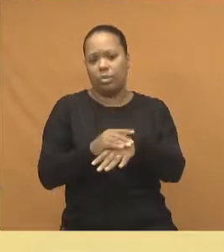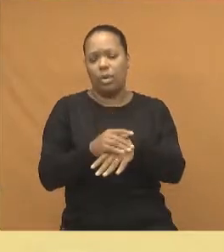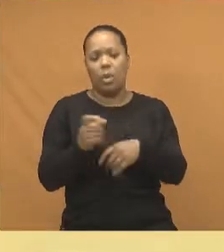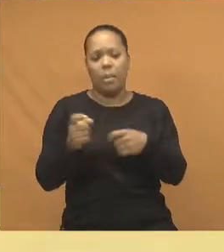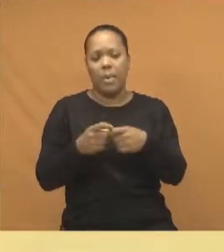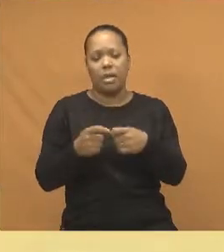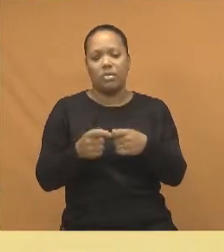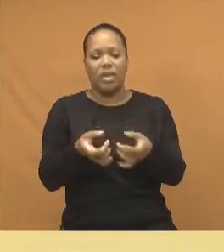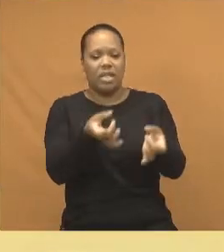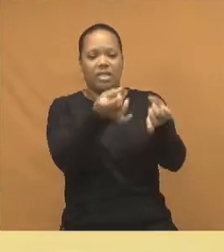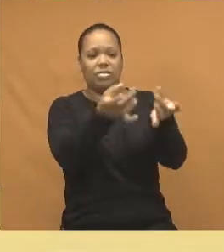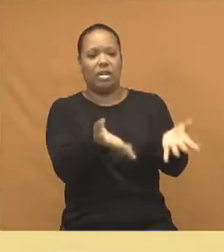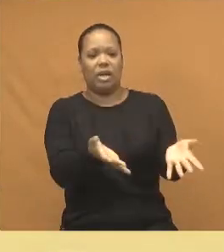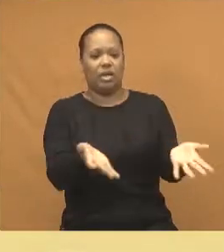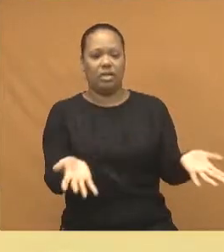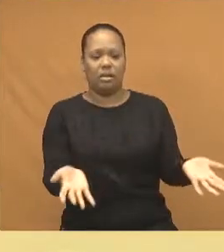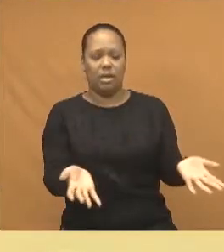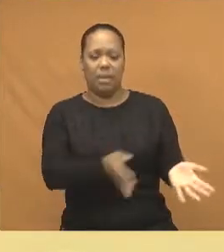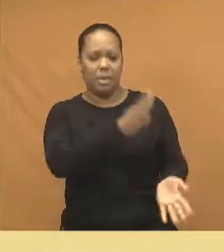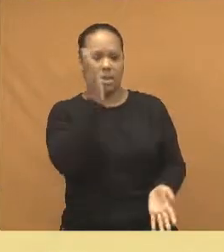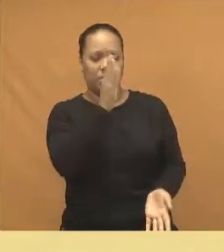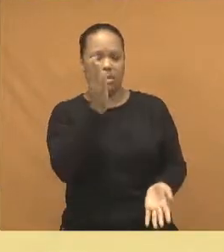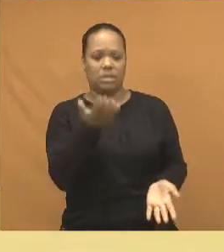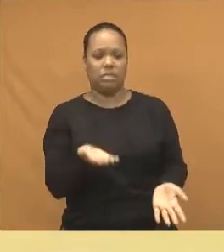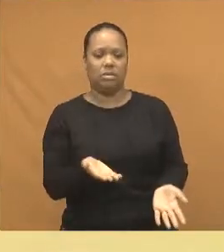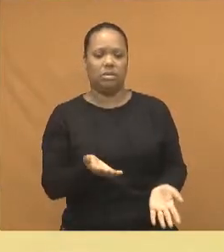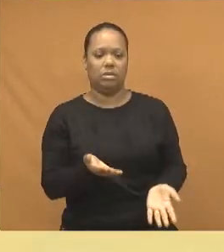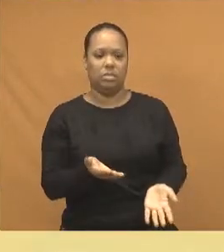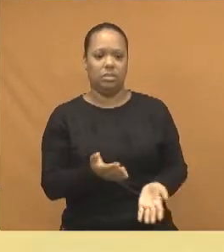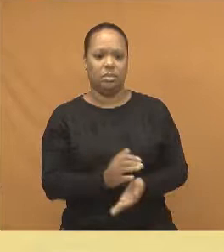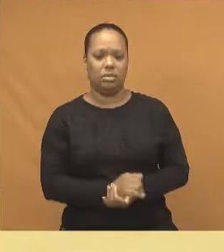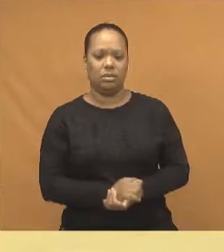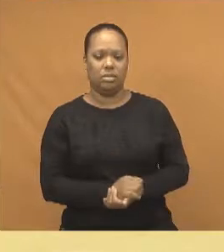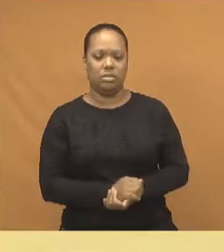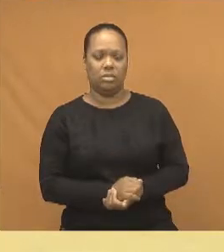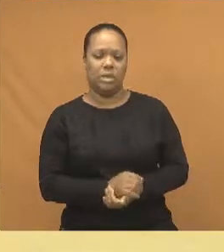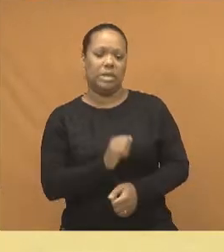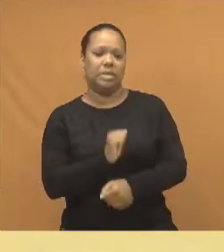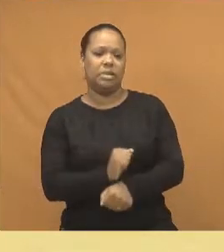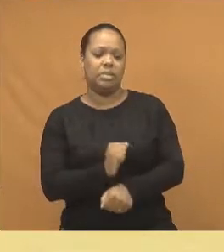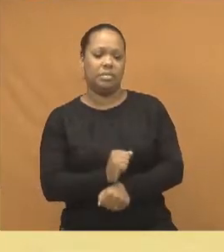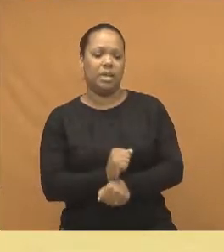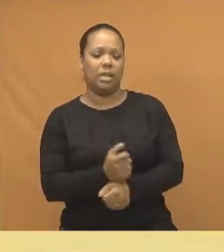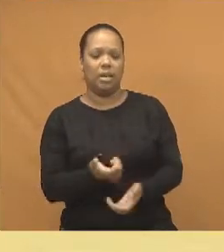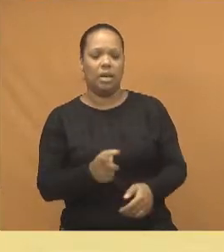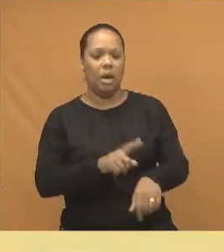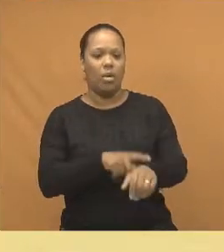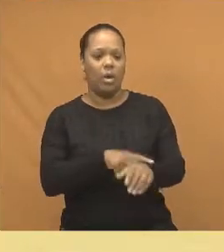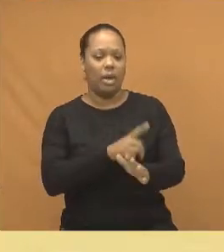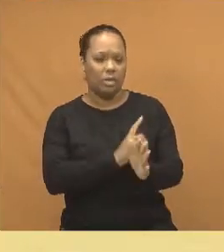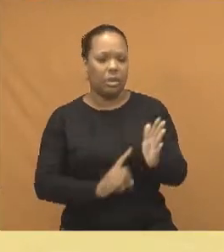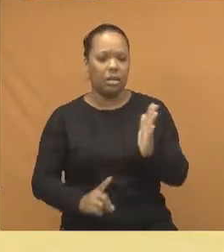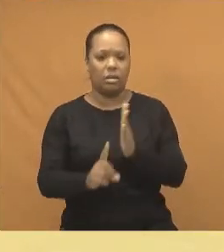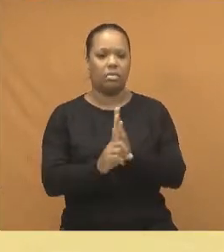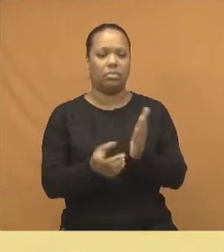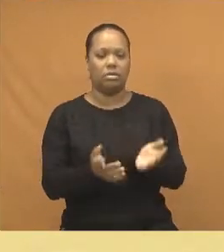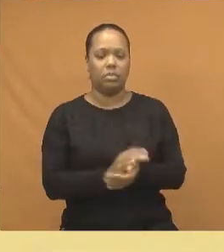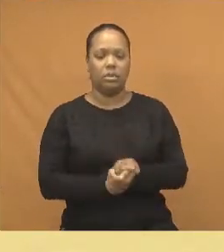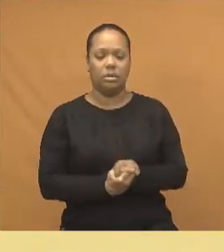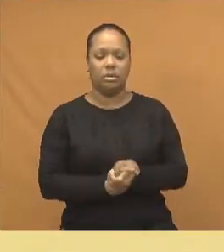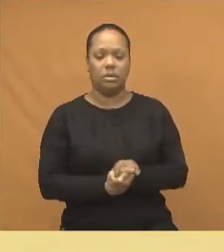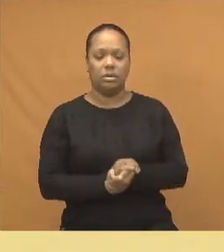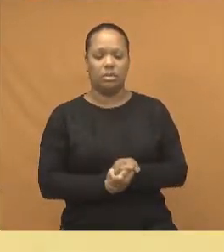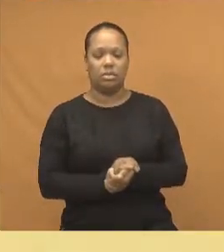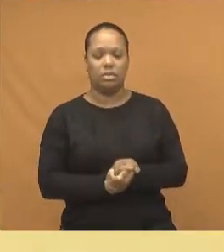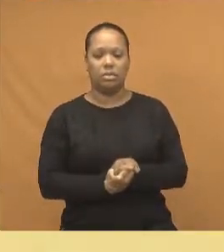médico não vai deixar ela ir ficar passando mal para poder esperar a vez dela. Então, é só nesse caso que eu quero